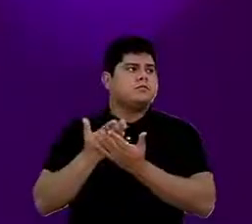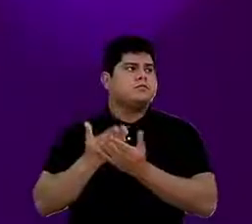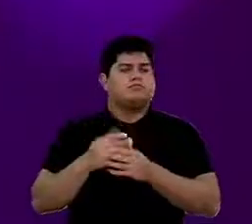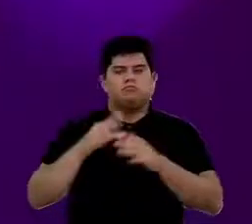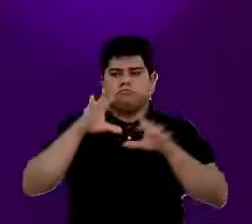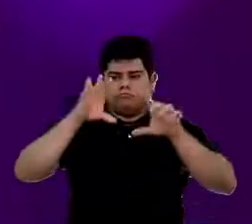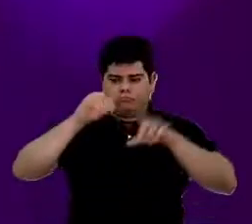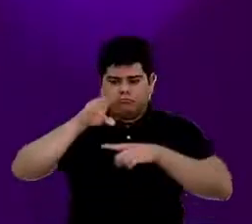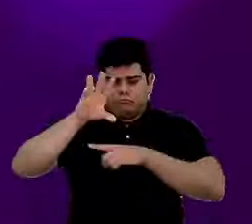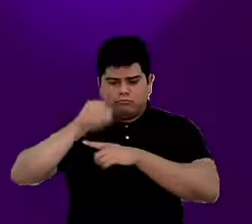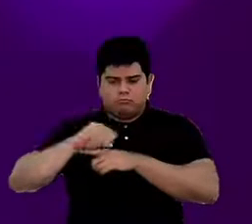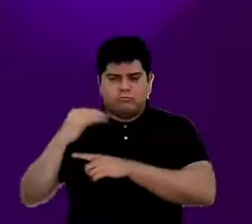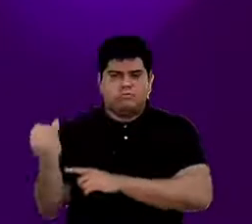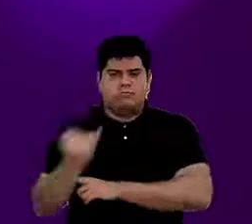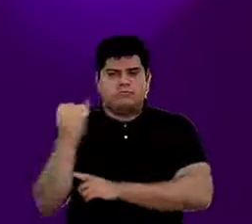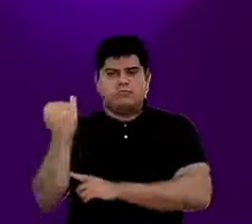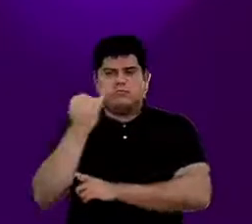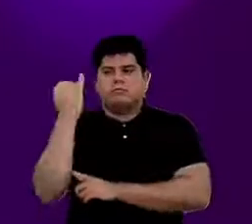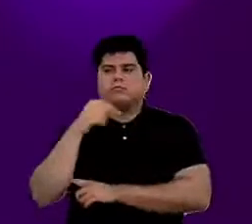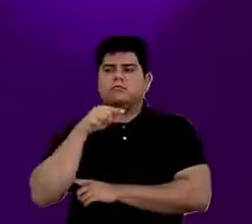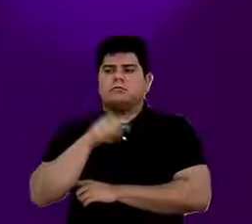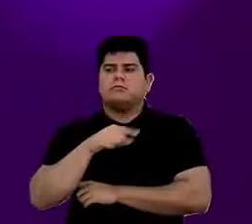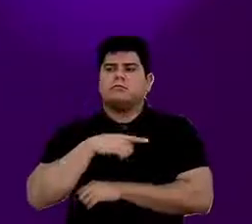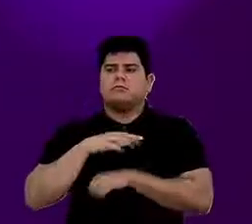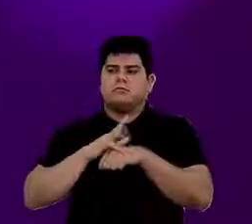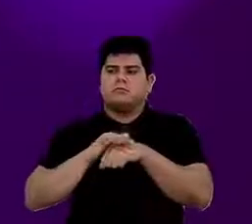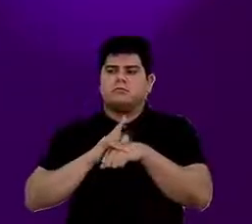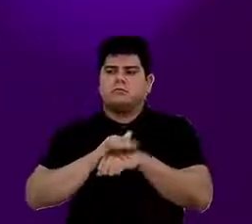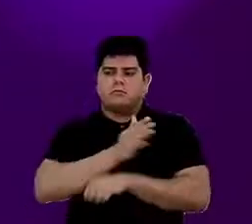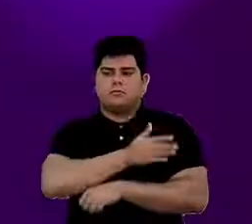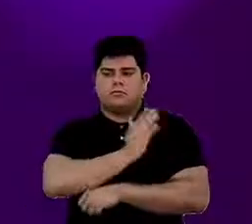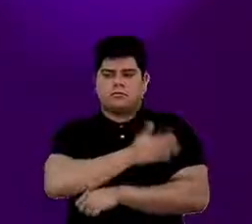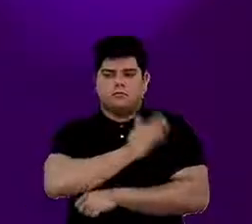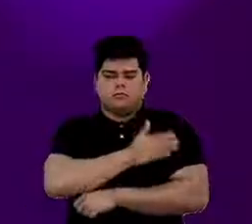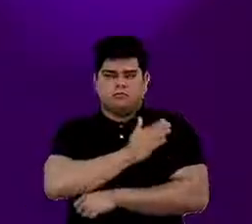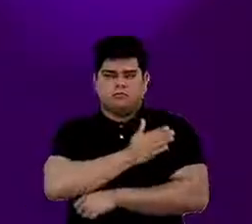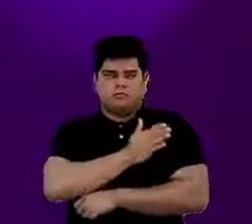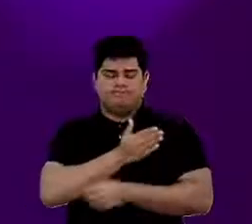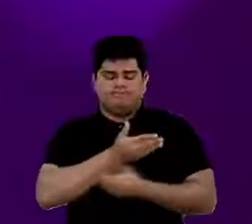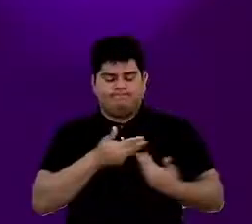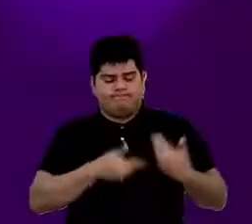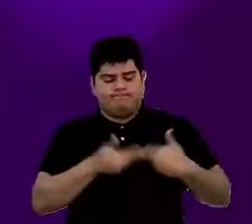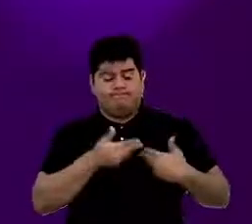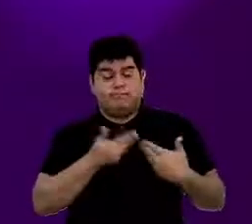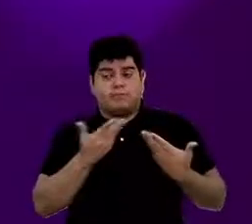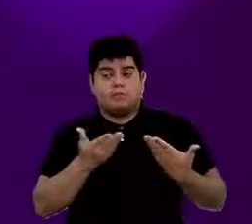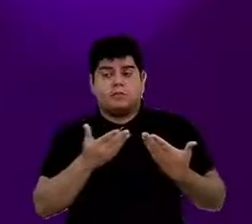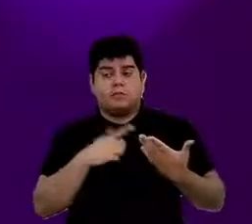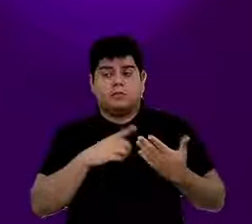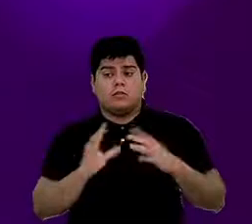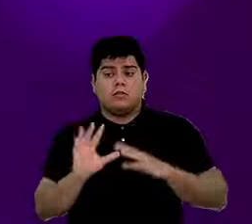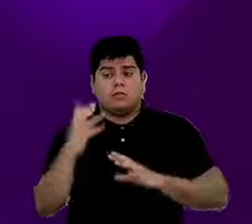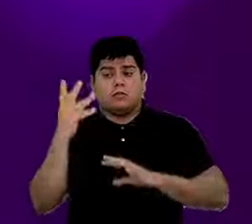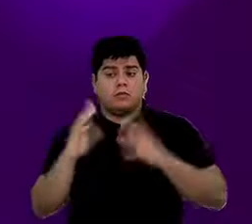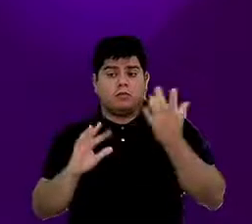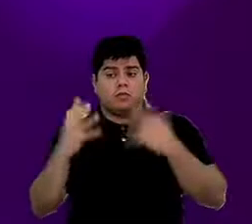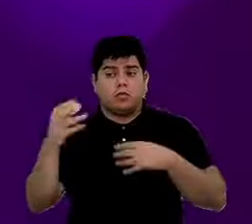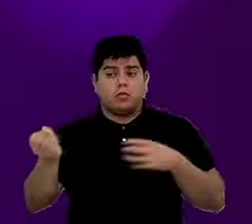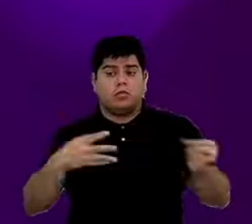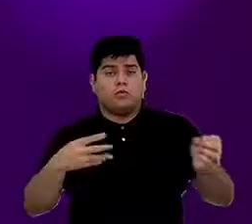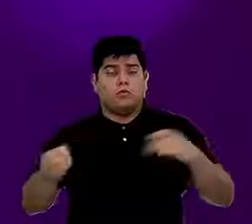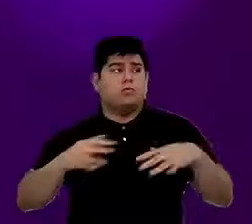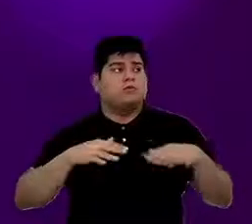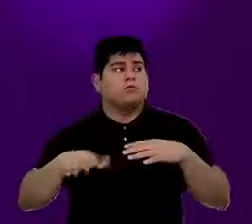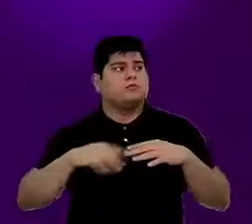são extremamente relevantes no estudo da doença arterial coronária, e com o aparecimento de novas modalidades de